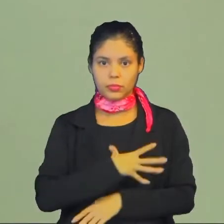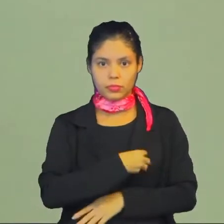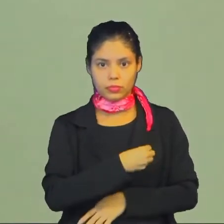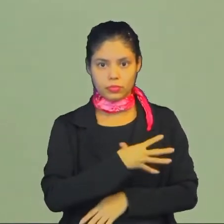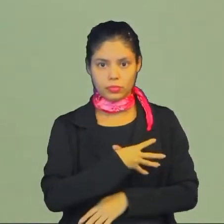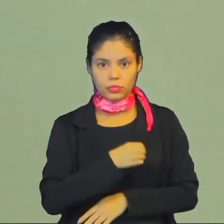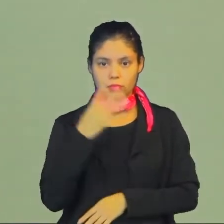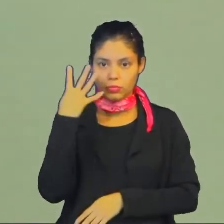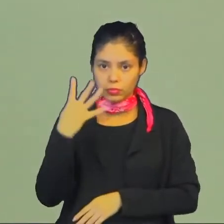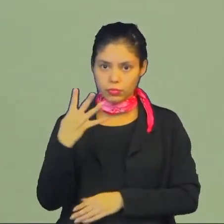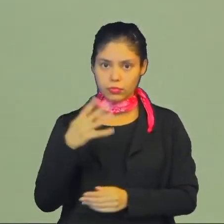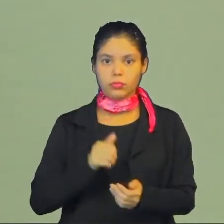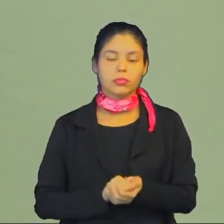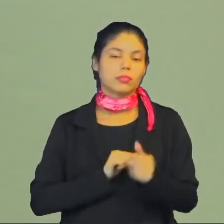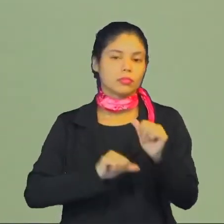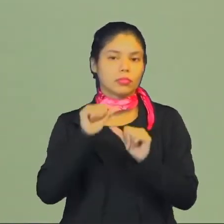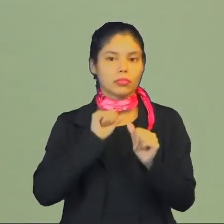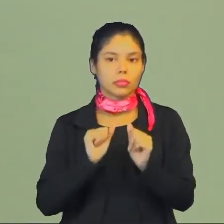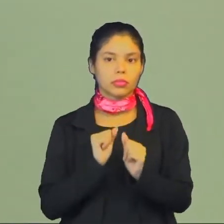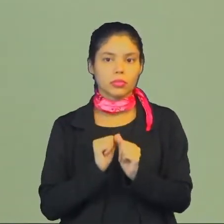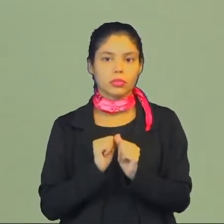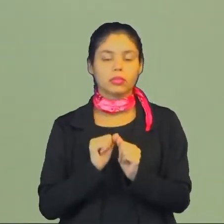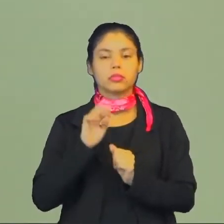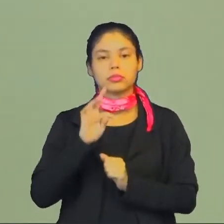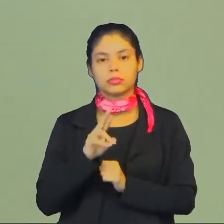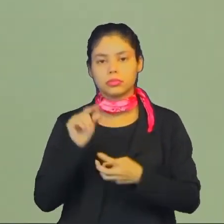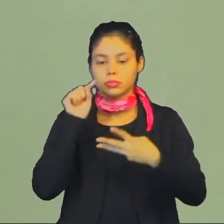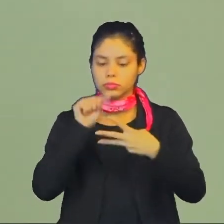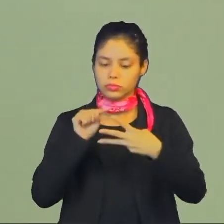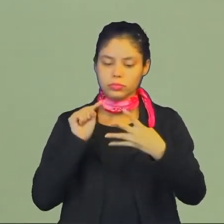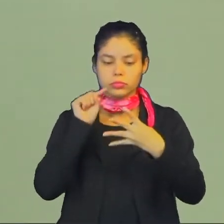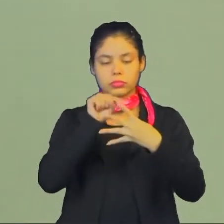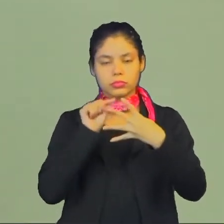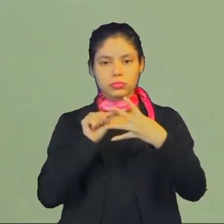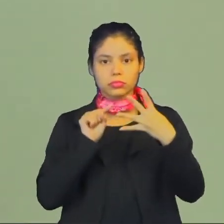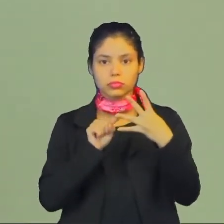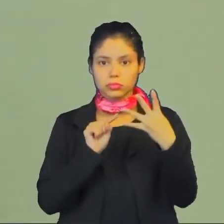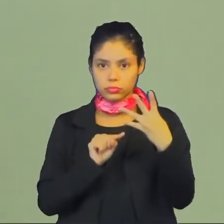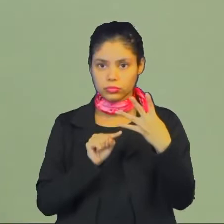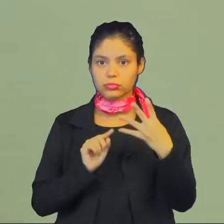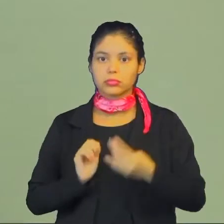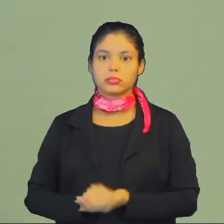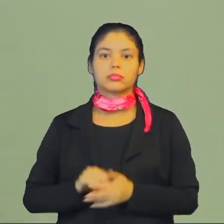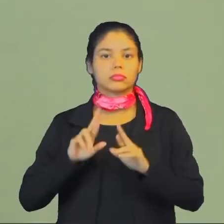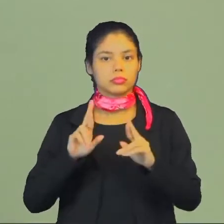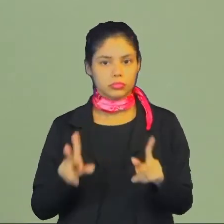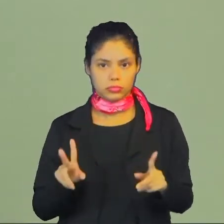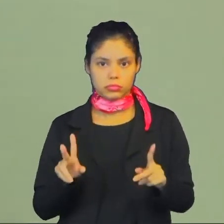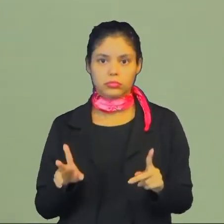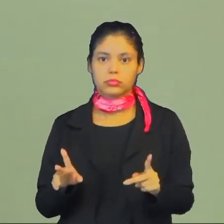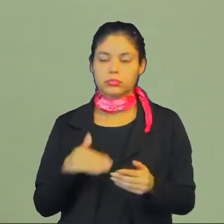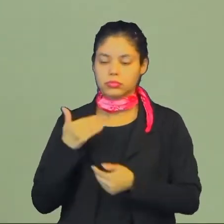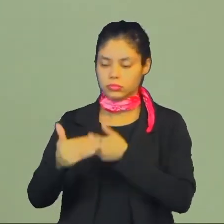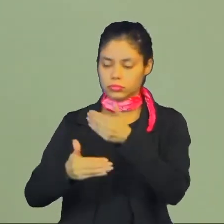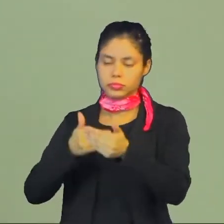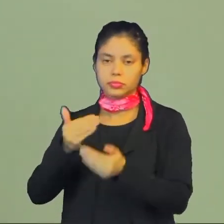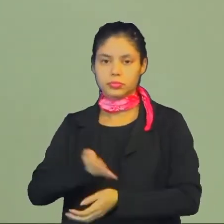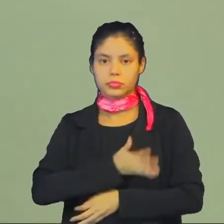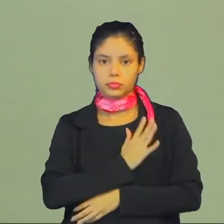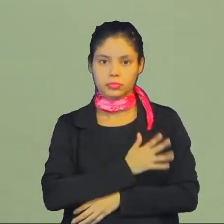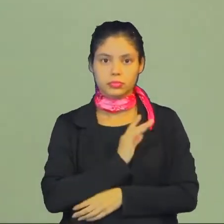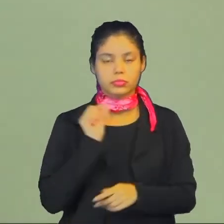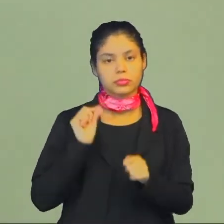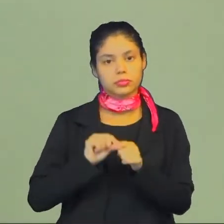que muda é o tamanho, então nós já vamos ter aí dois átrios e dois ventrículos. Então essa evolução do